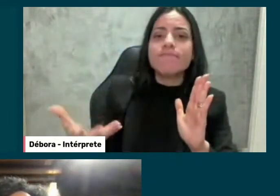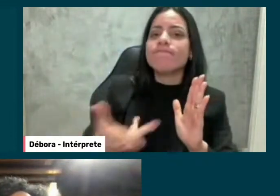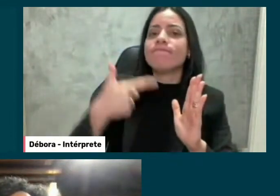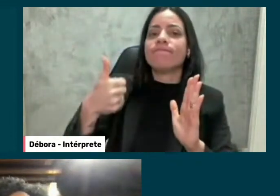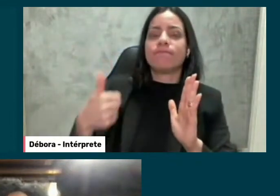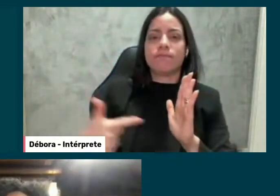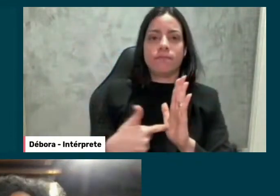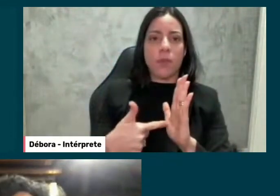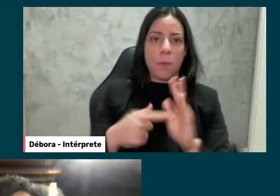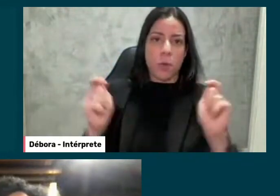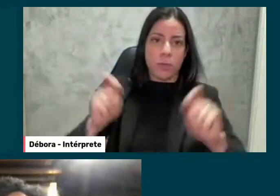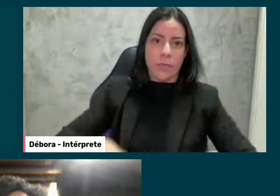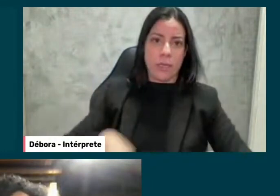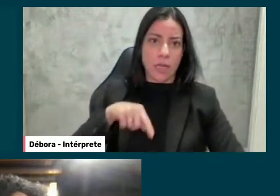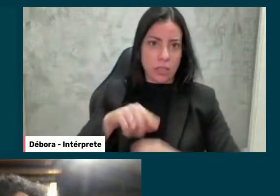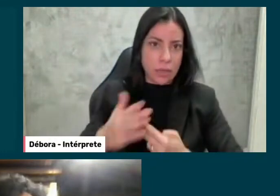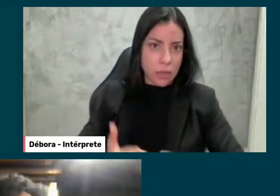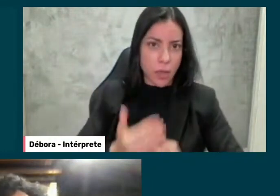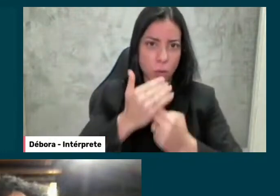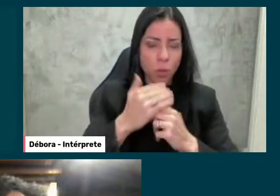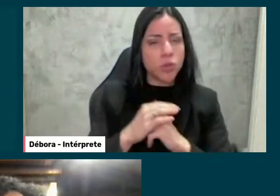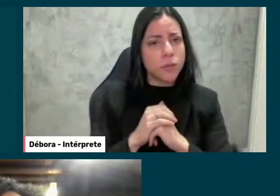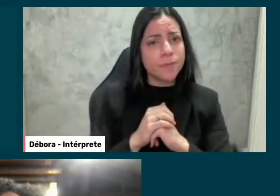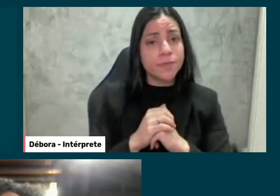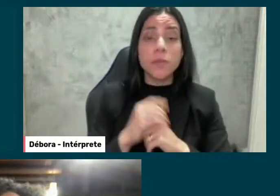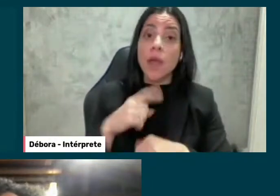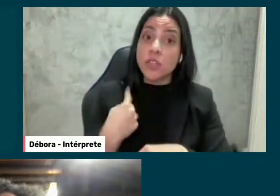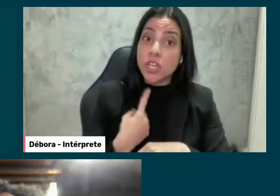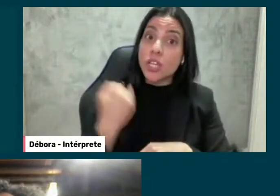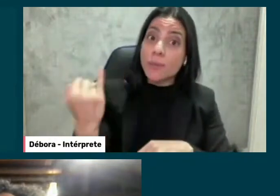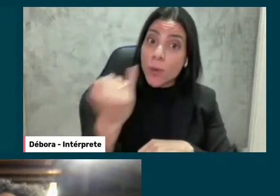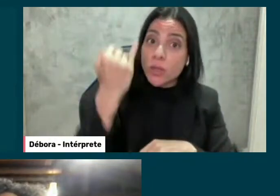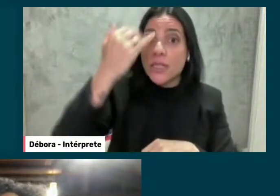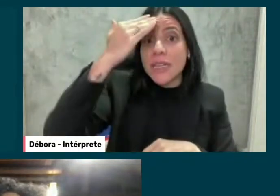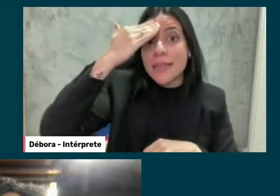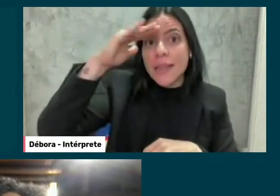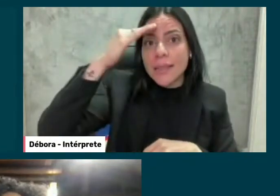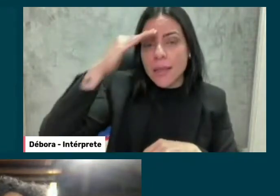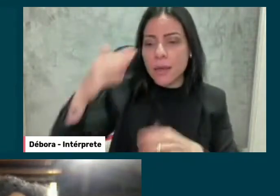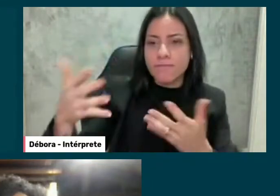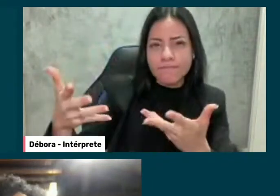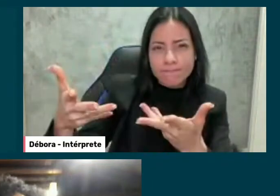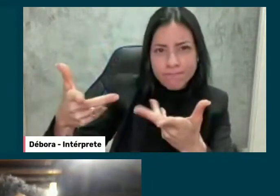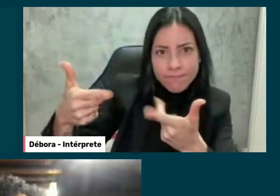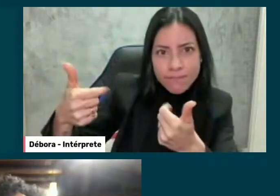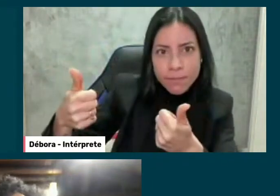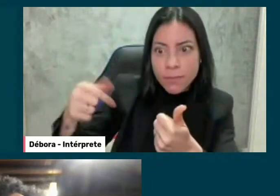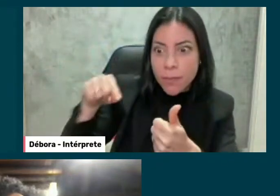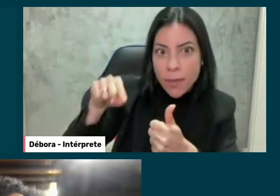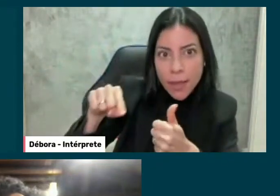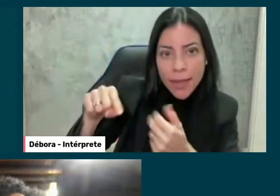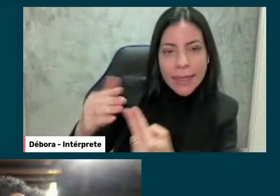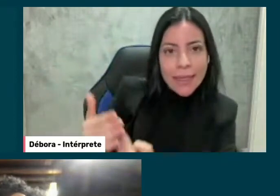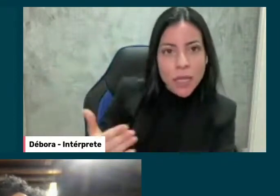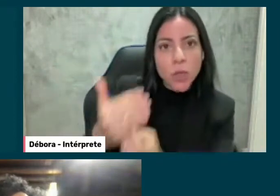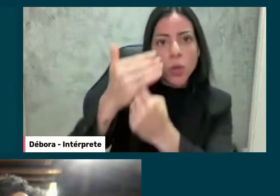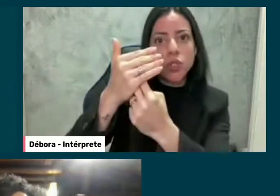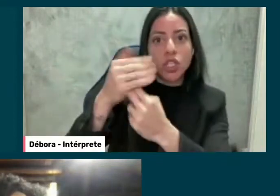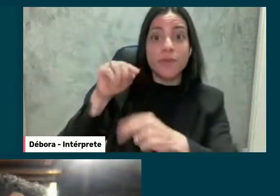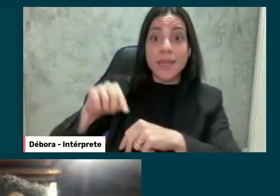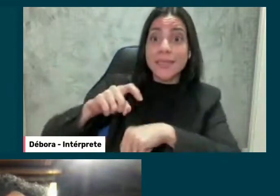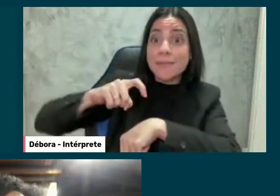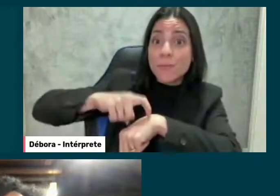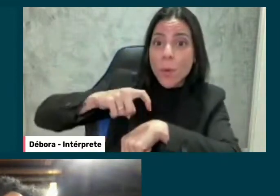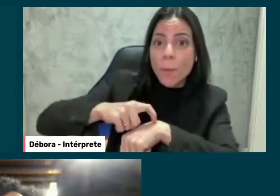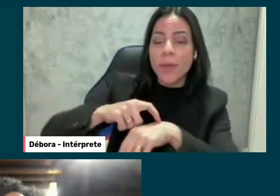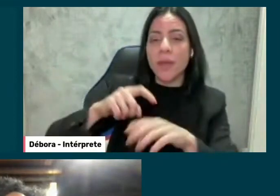tecnologia. Então, a gente precisa entender que todo esse potencial faz a tecnologia, esse momento da inteligência